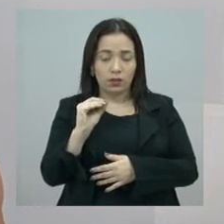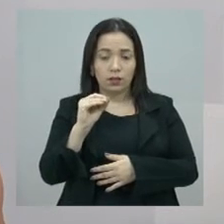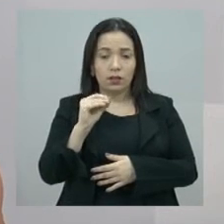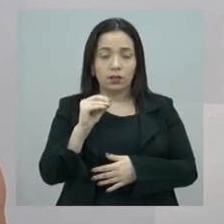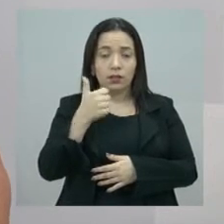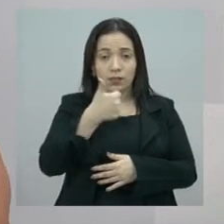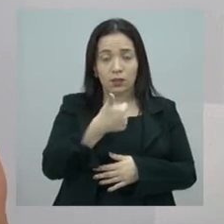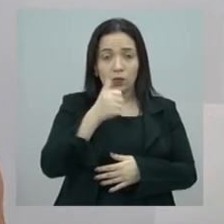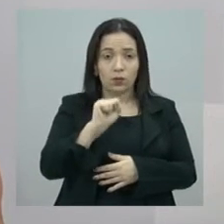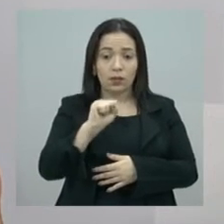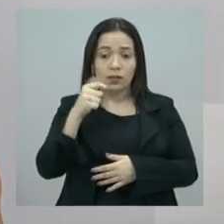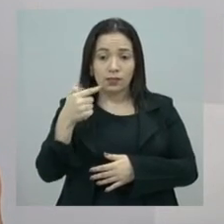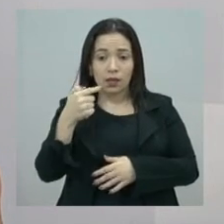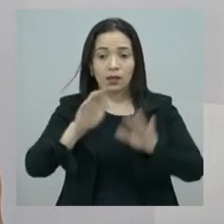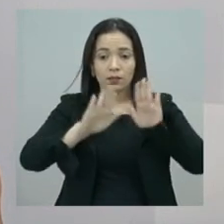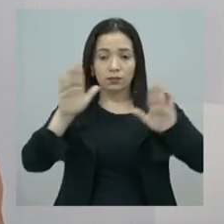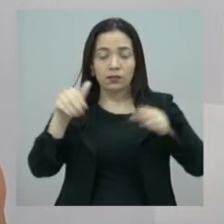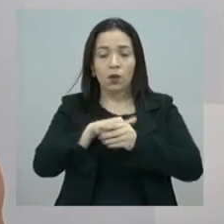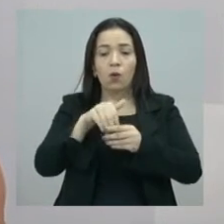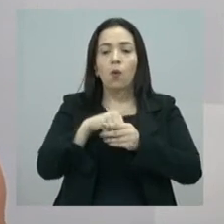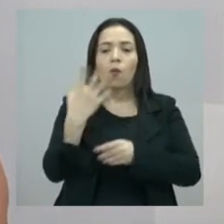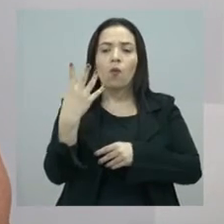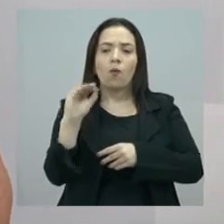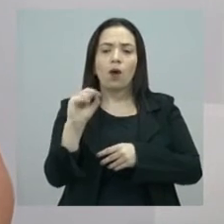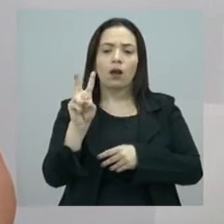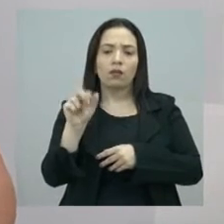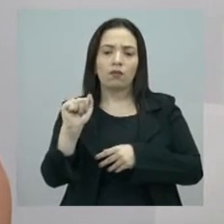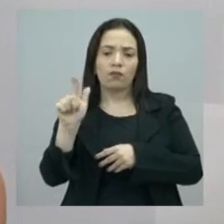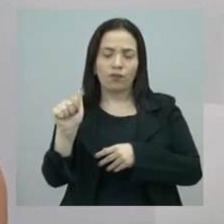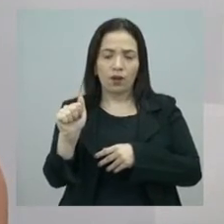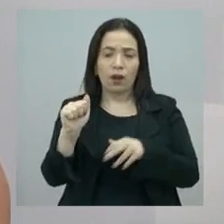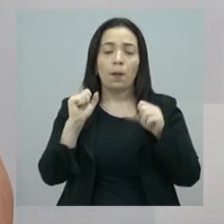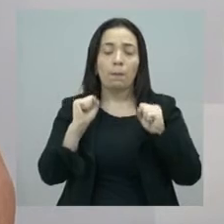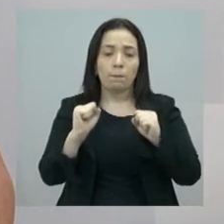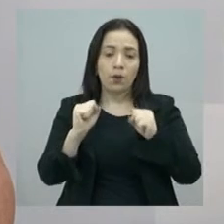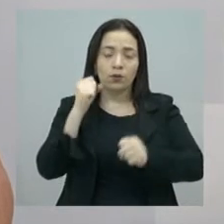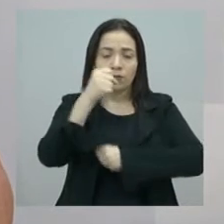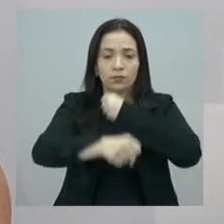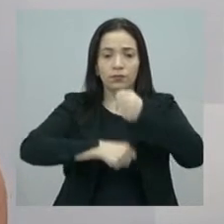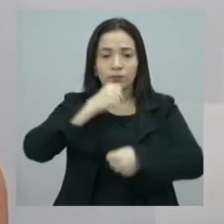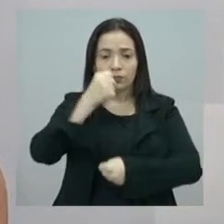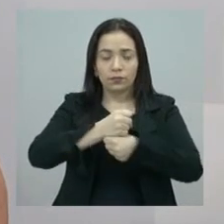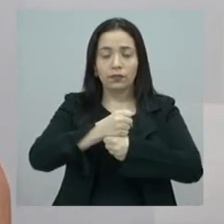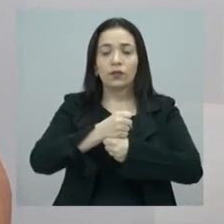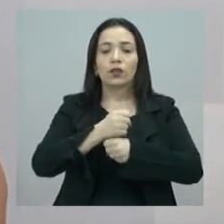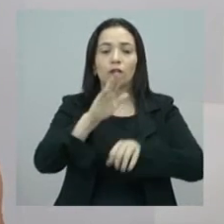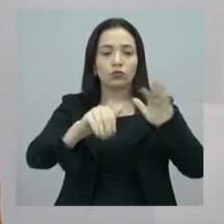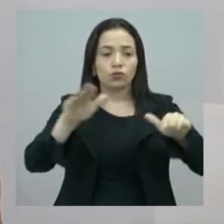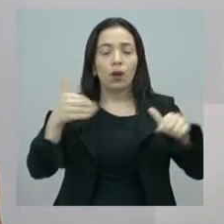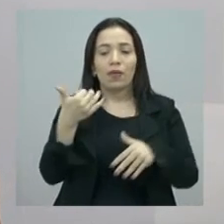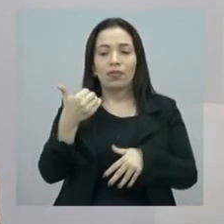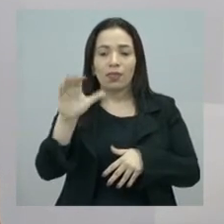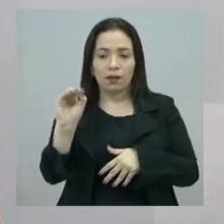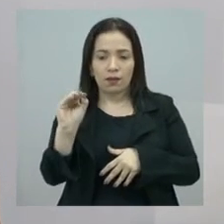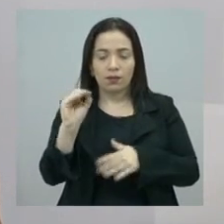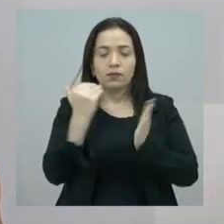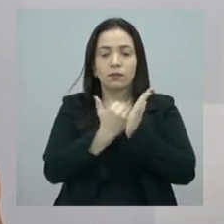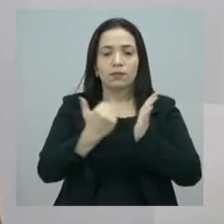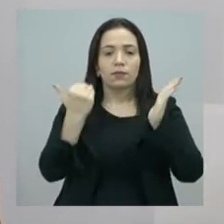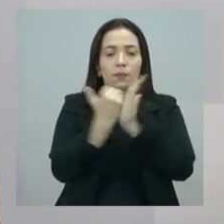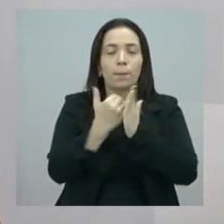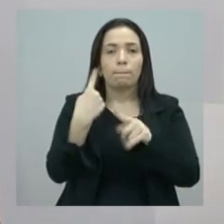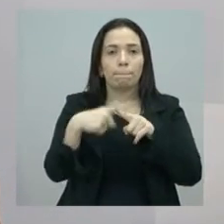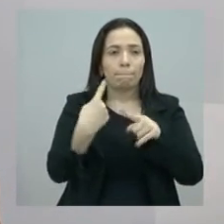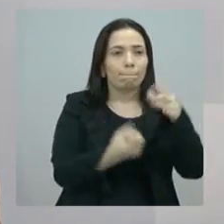187 candidatos para 40 vagas, podendo no próximo ano ser chamado mais 10. Então, por conta da criação,